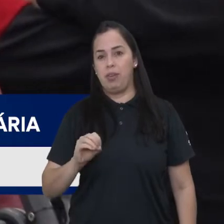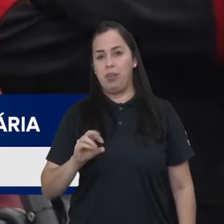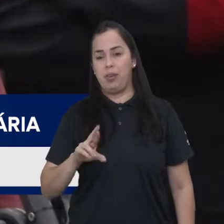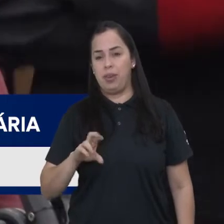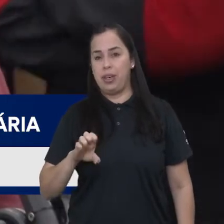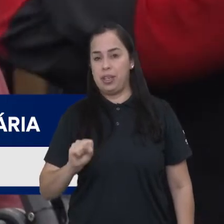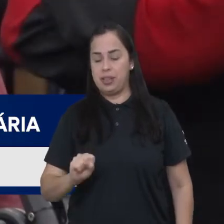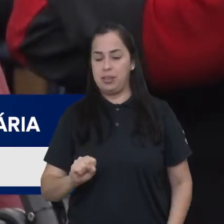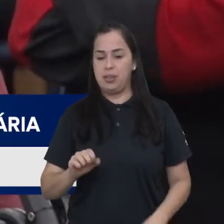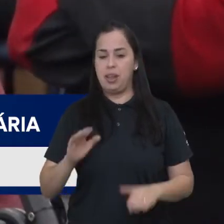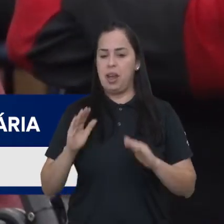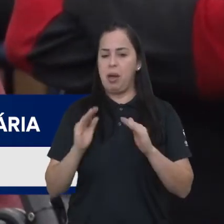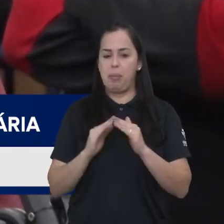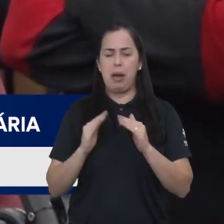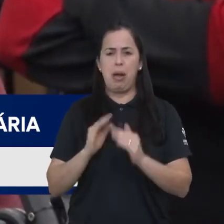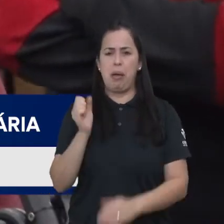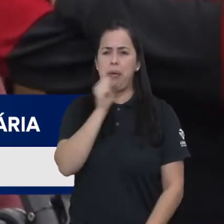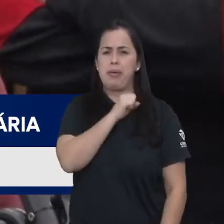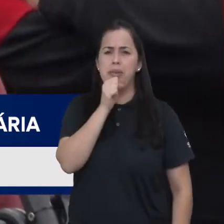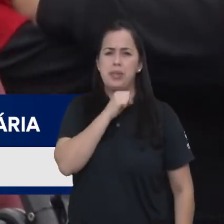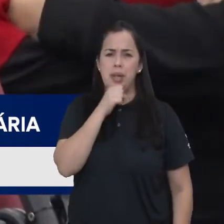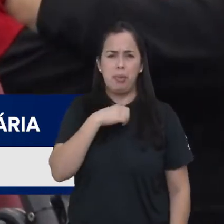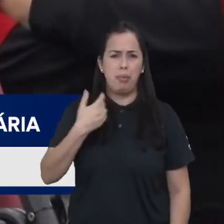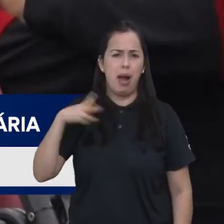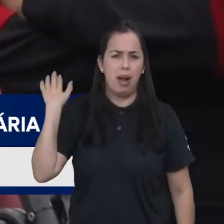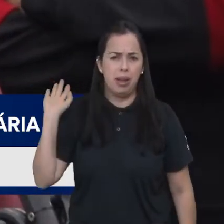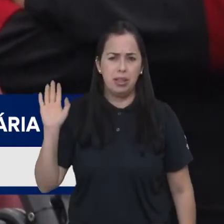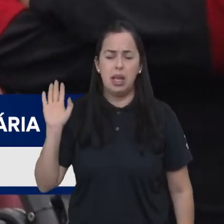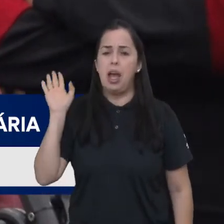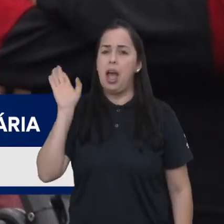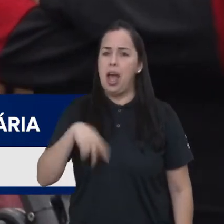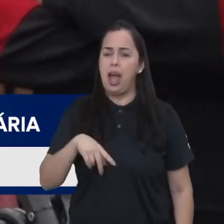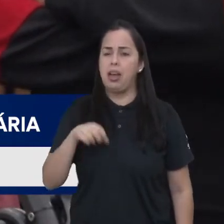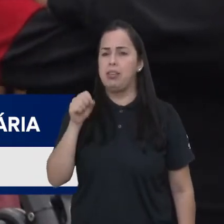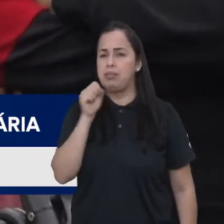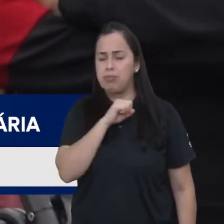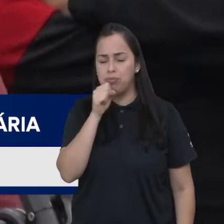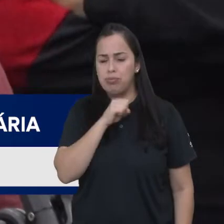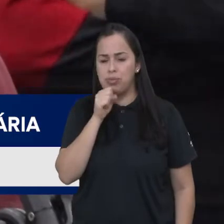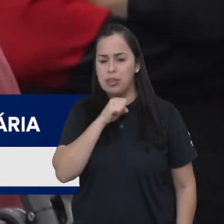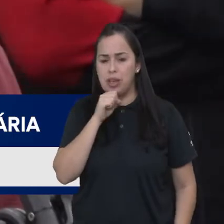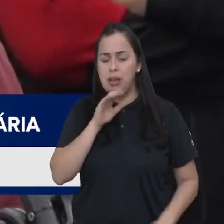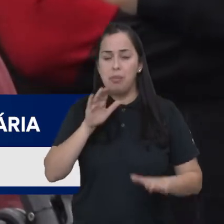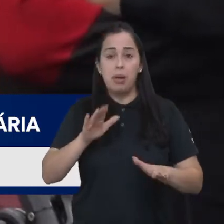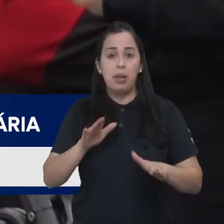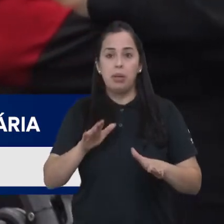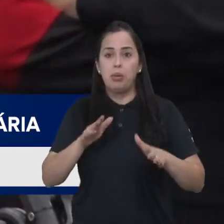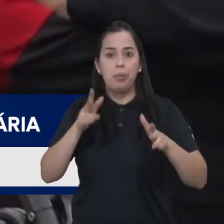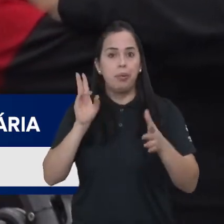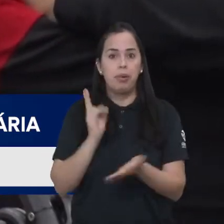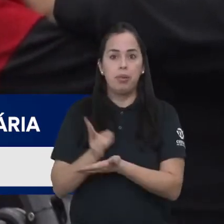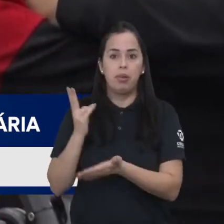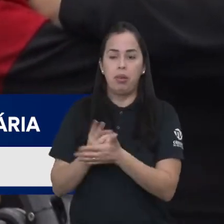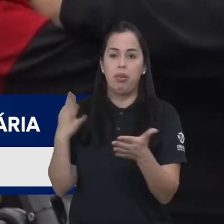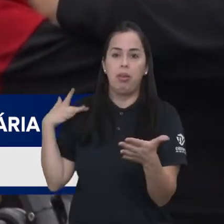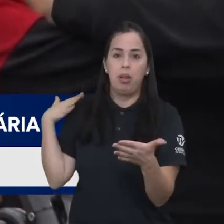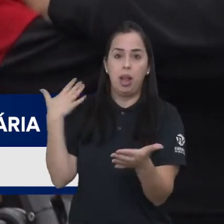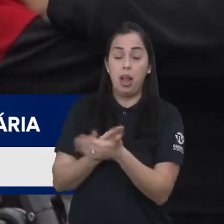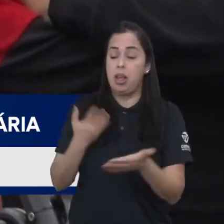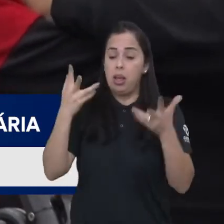praticamente, é o mais antigo praticamente que São José dos Campos. Um bairro muito antigo e até hoje está do mesmo jeito.